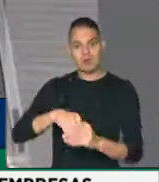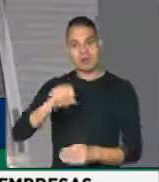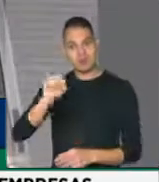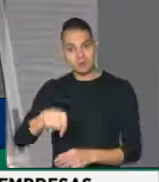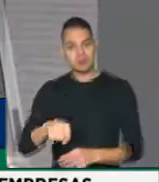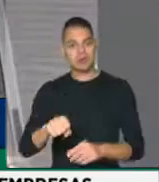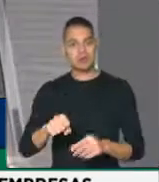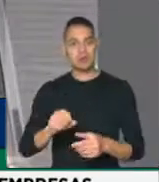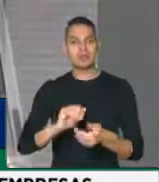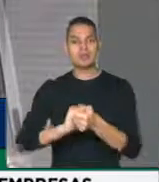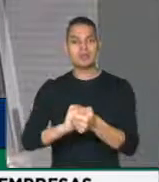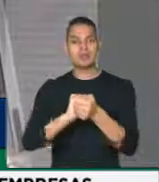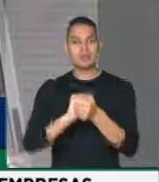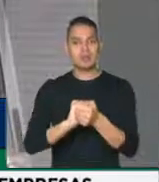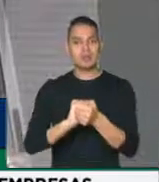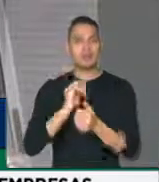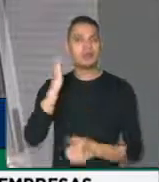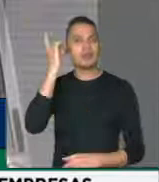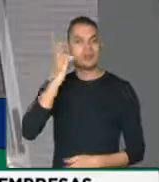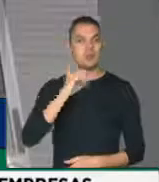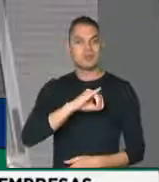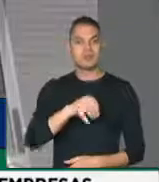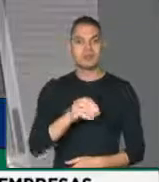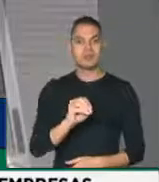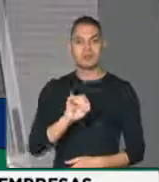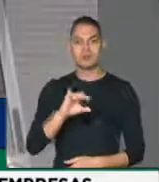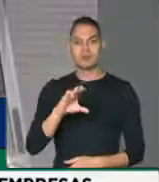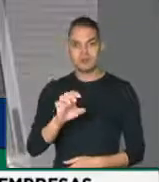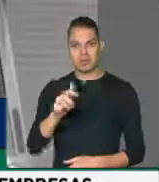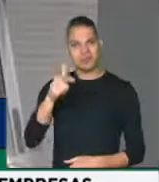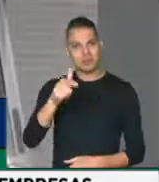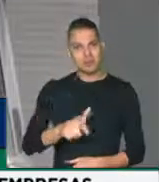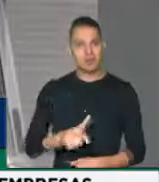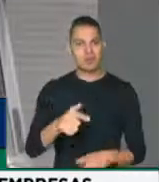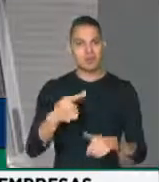matéria, saudando a deputada Joyce mais uma vez por